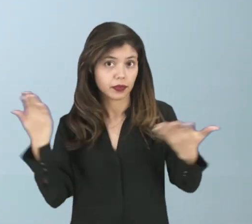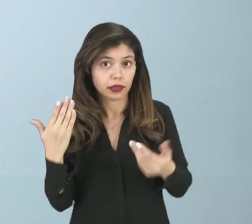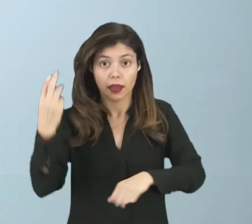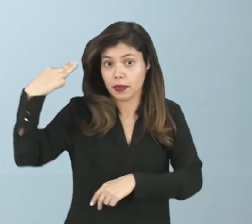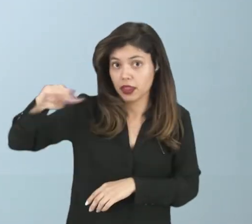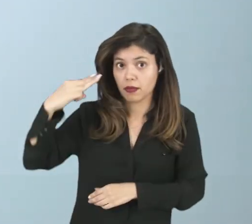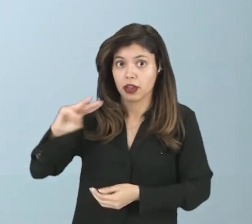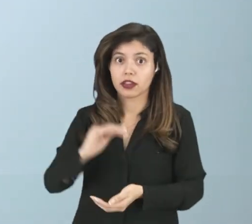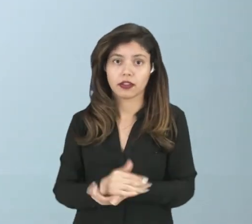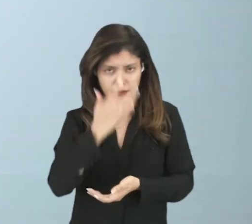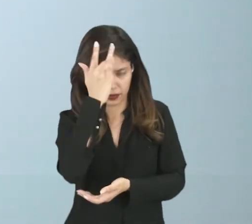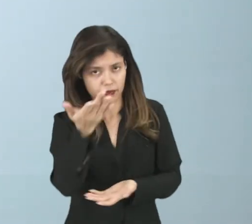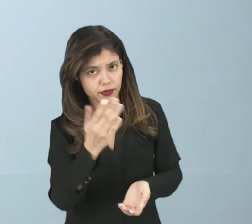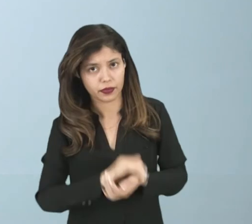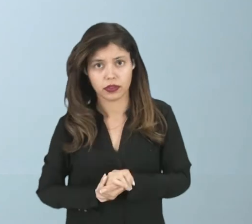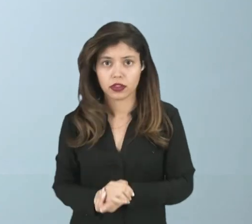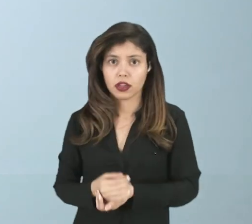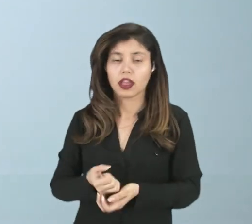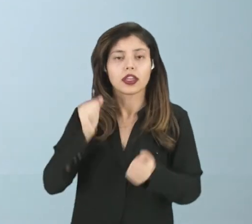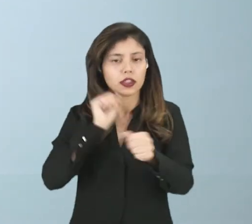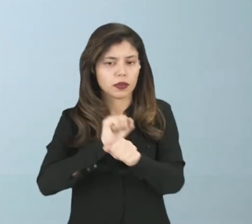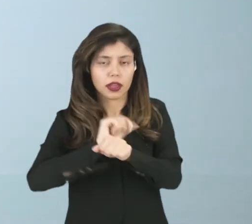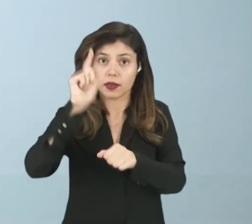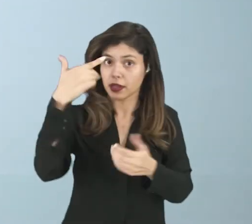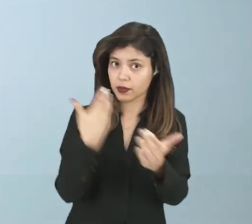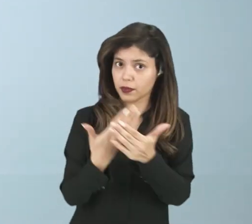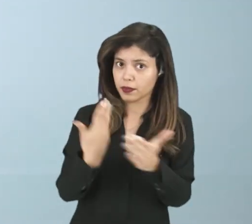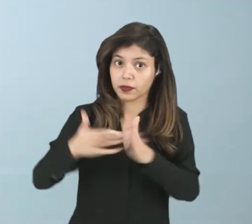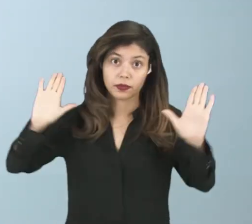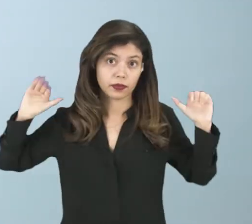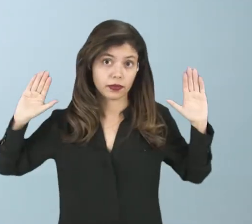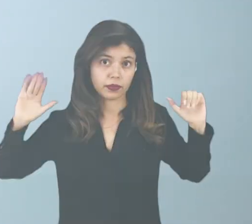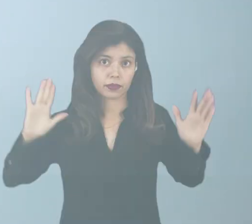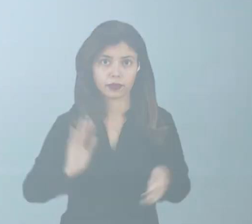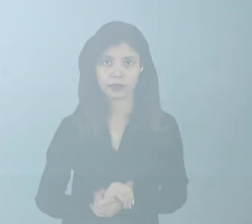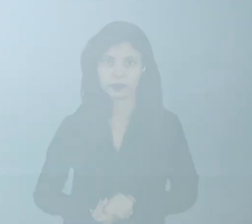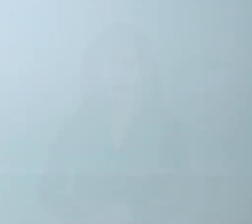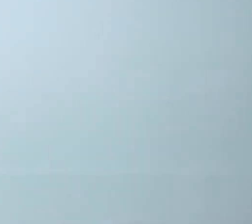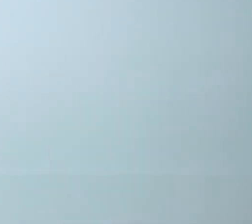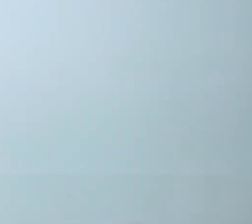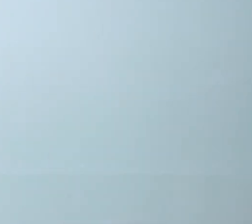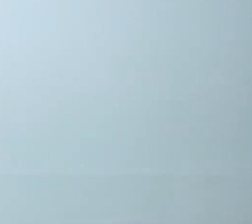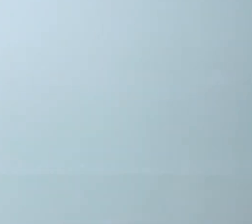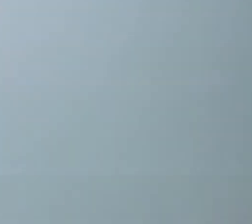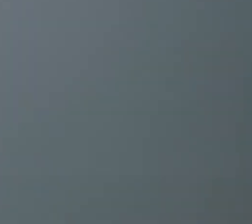certinho? Então, matemática vai ficar mais fácil. Conto com você, até a próxima!